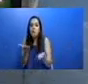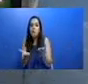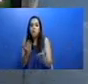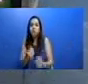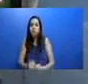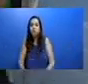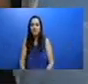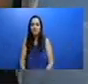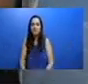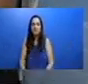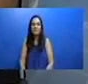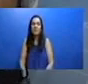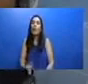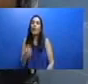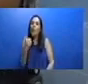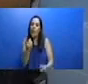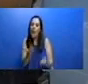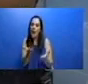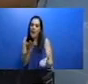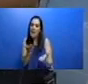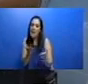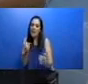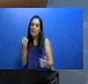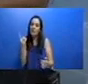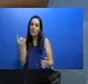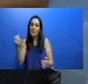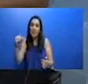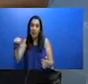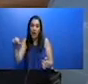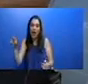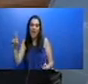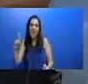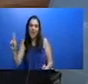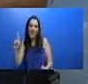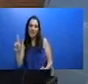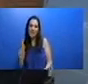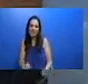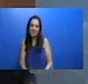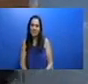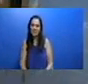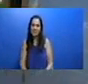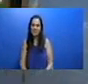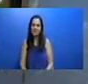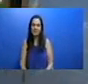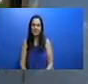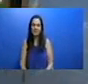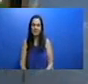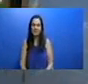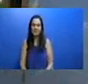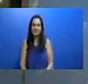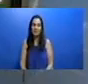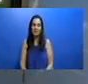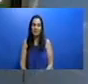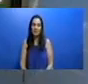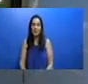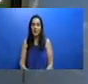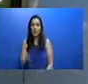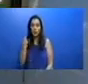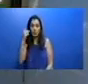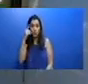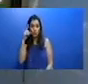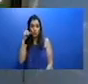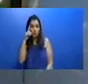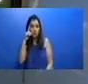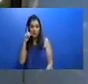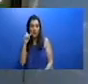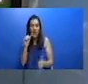1 quilo dessa ração custa R$ 19,00. Daqui a uns dias, nós faremos